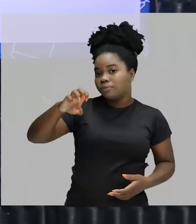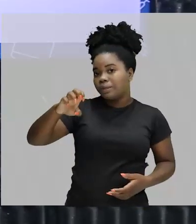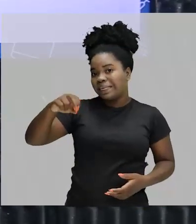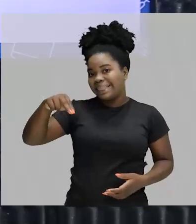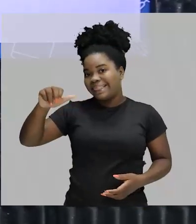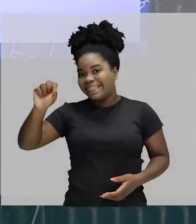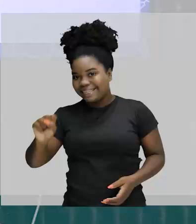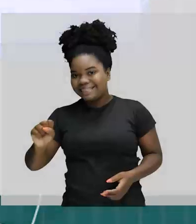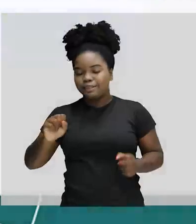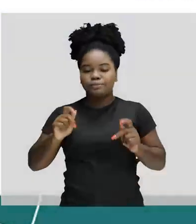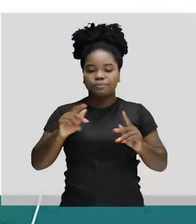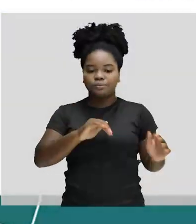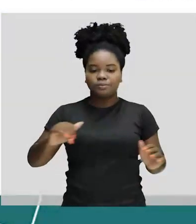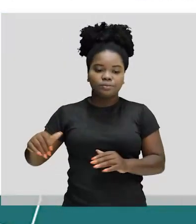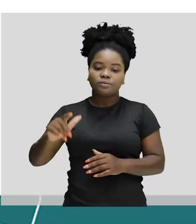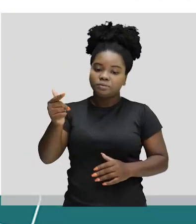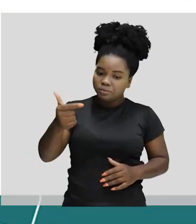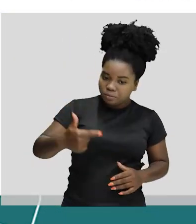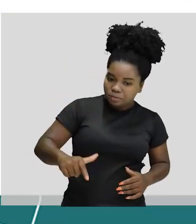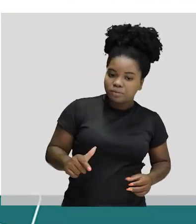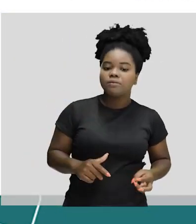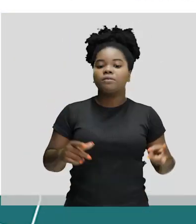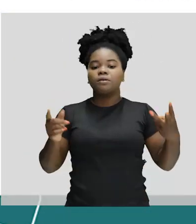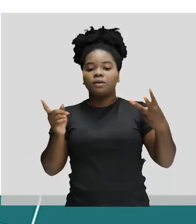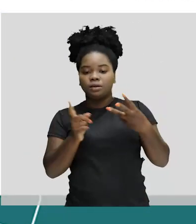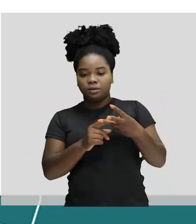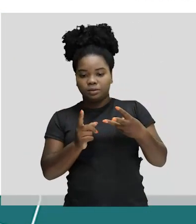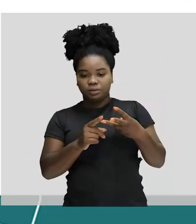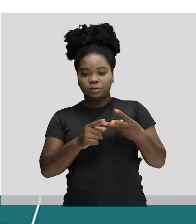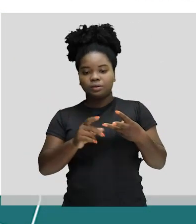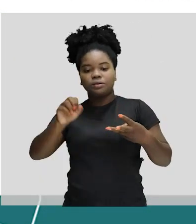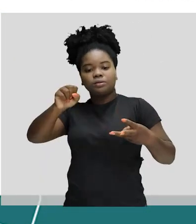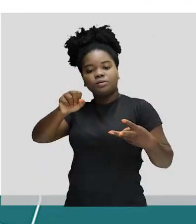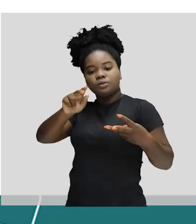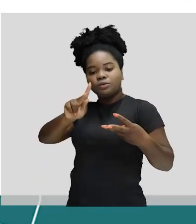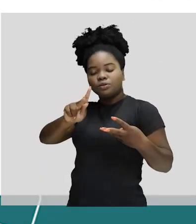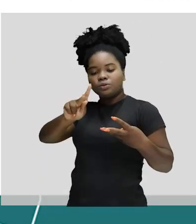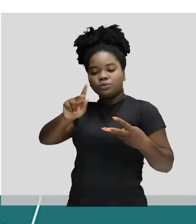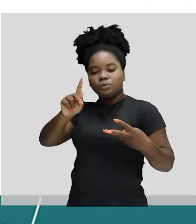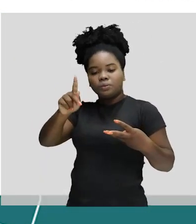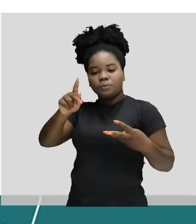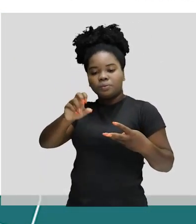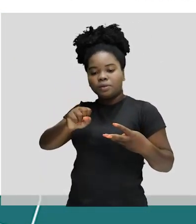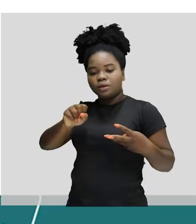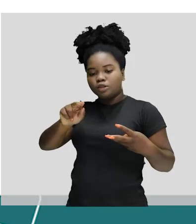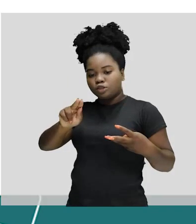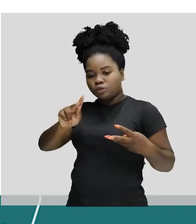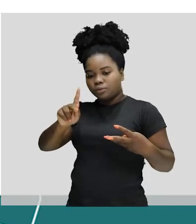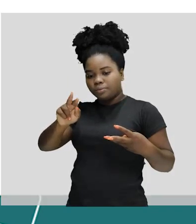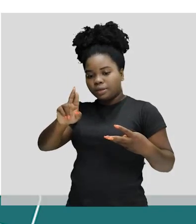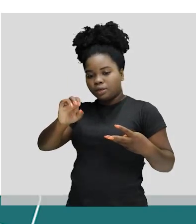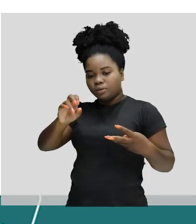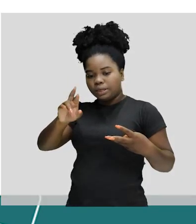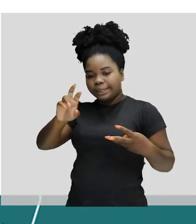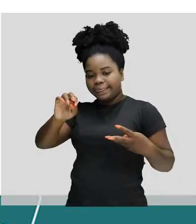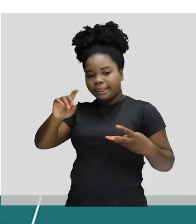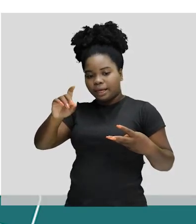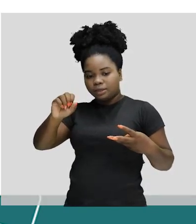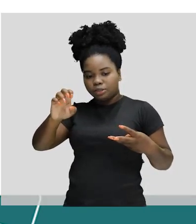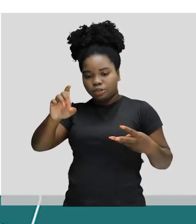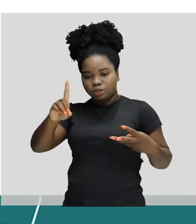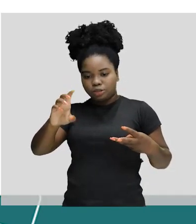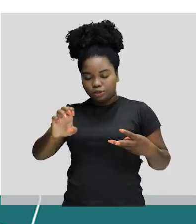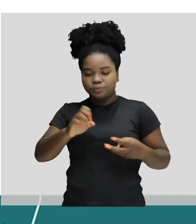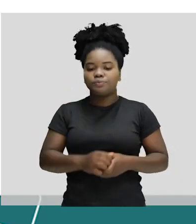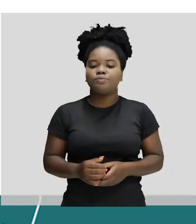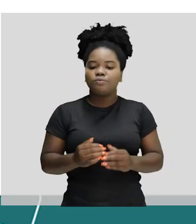existe. Continuando aqui com o grau do adjetivo, grau comparativo de superioridade. Mais